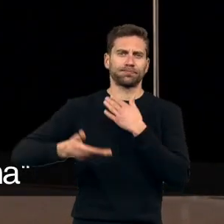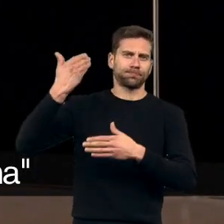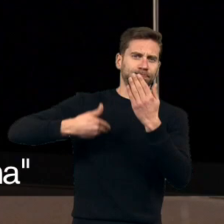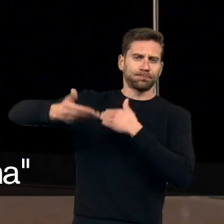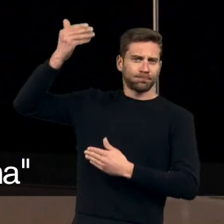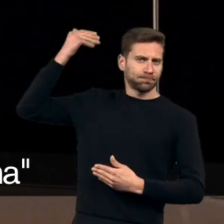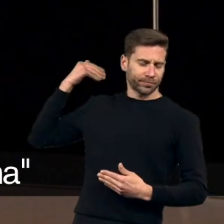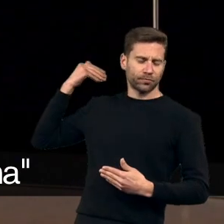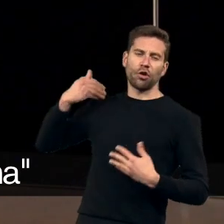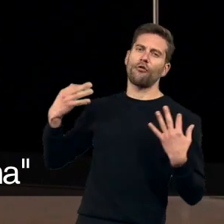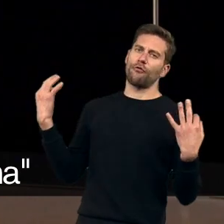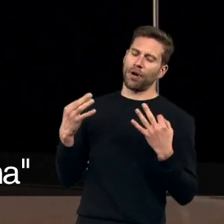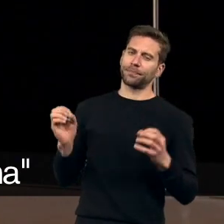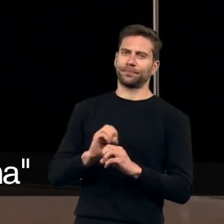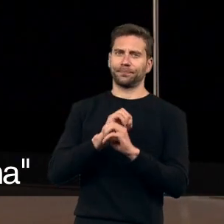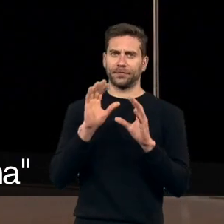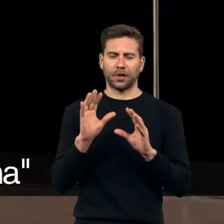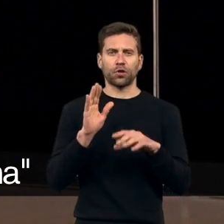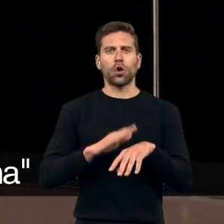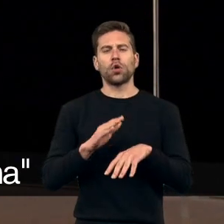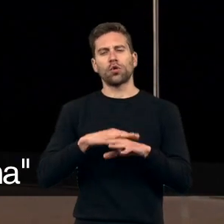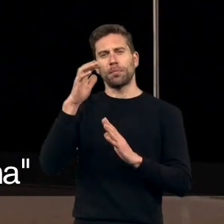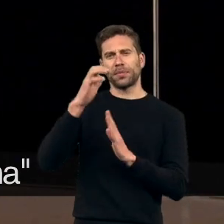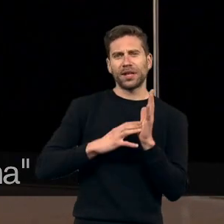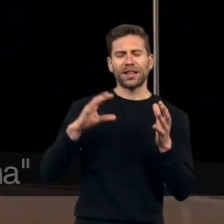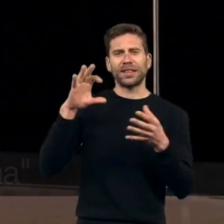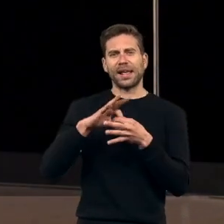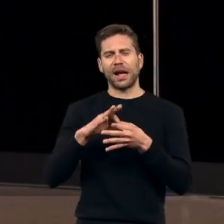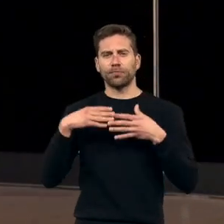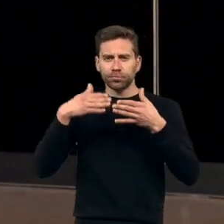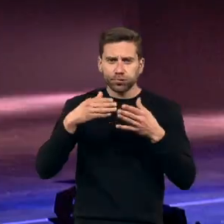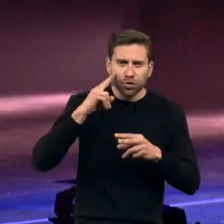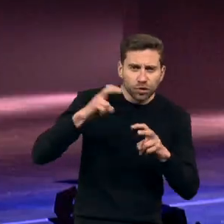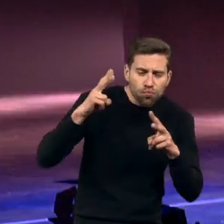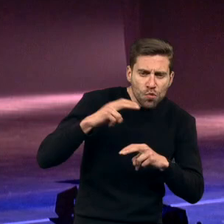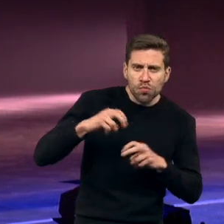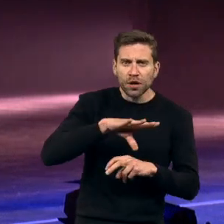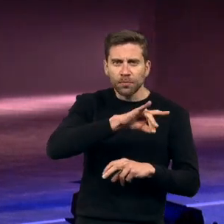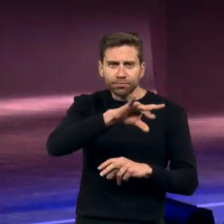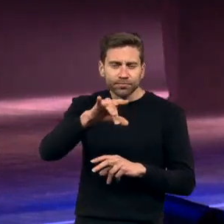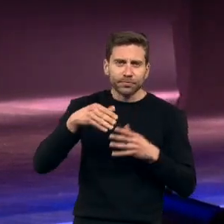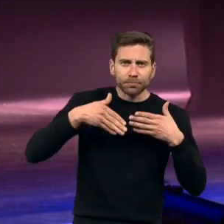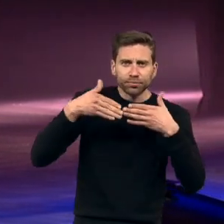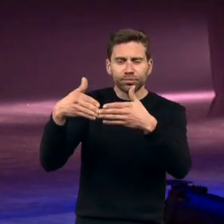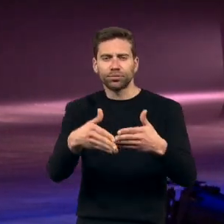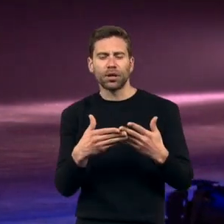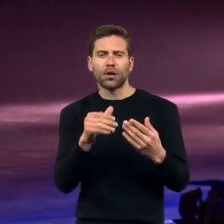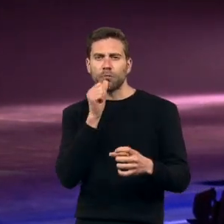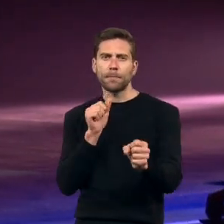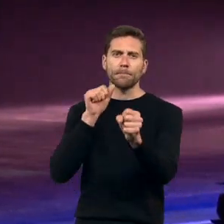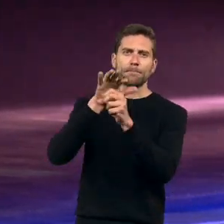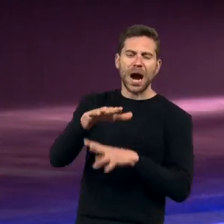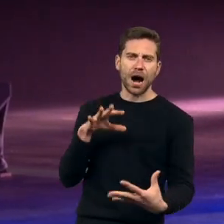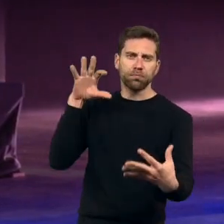nos precederam, isso sem dúvida, porque ela também fala dos descobrimentos, fala, enfim, de uma relação com o mar, não é? com